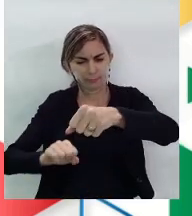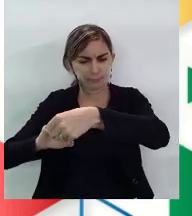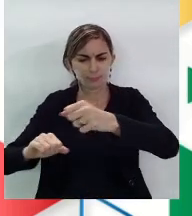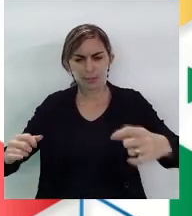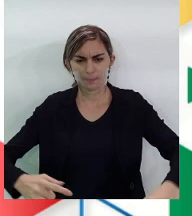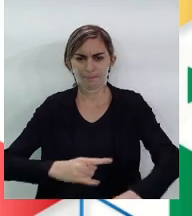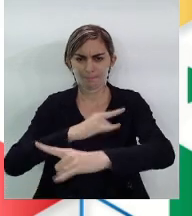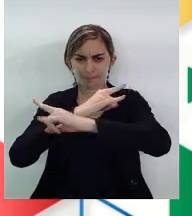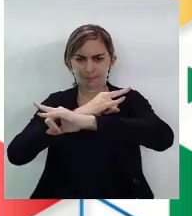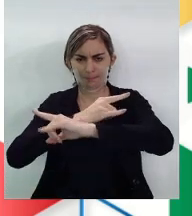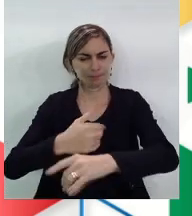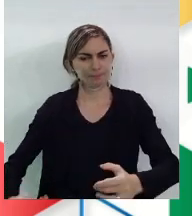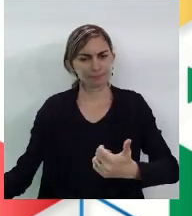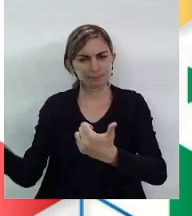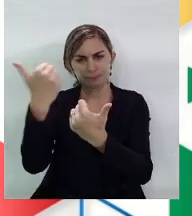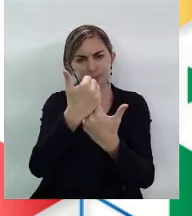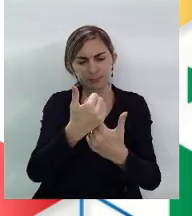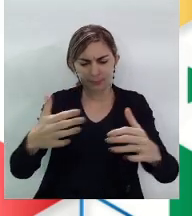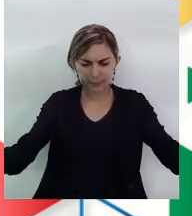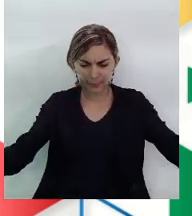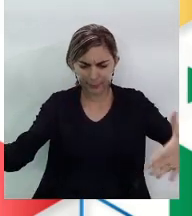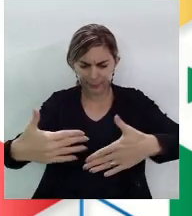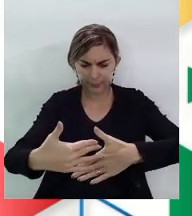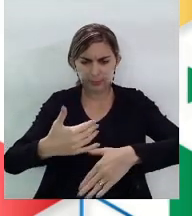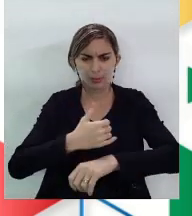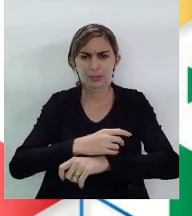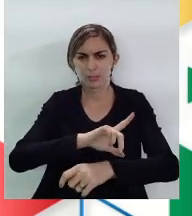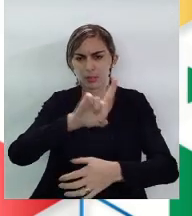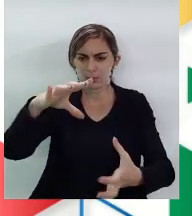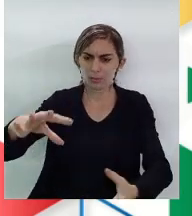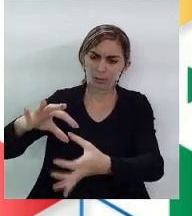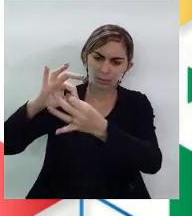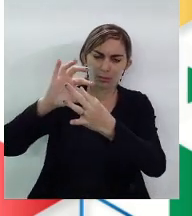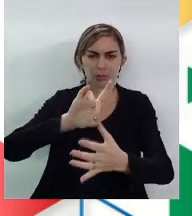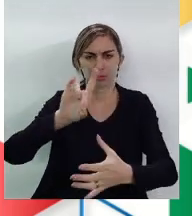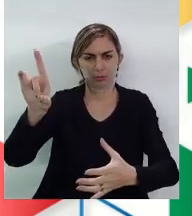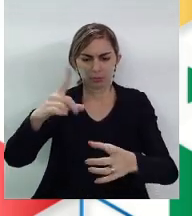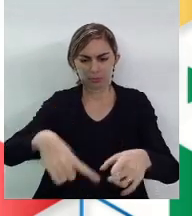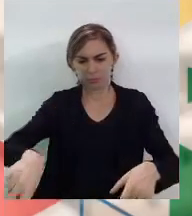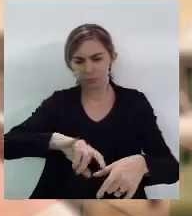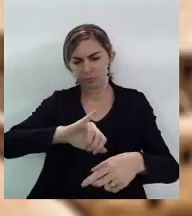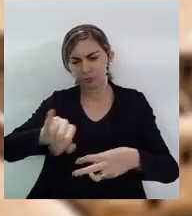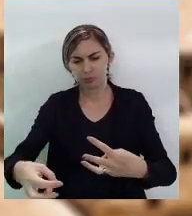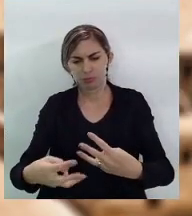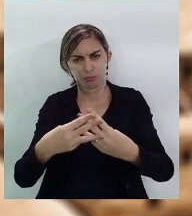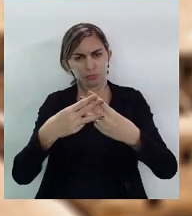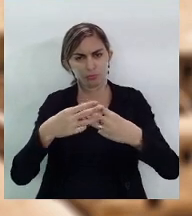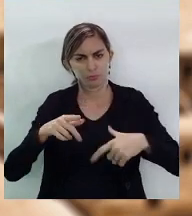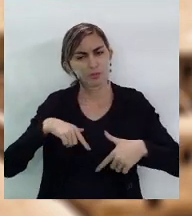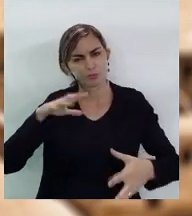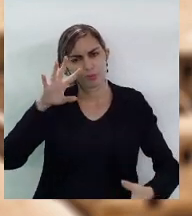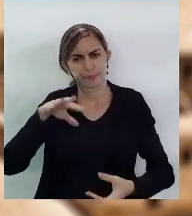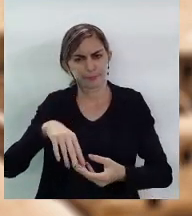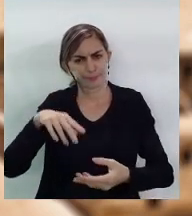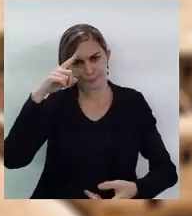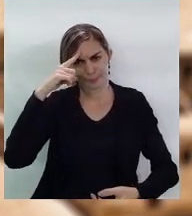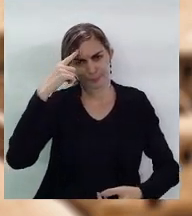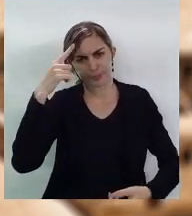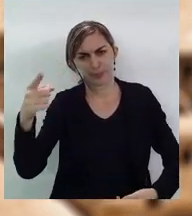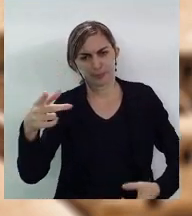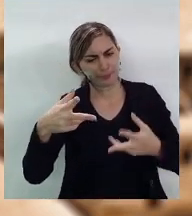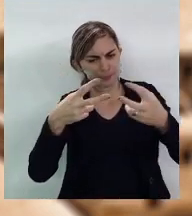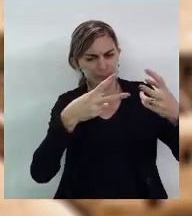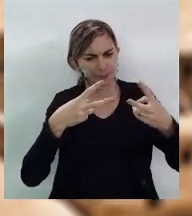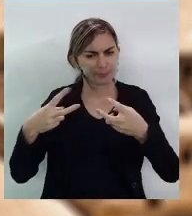arca representa a ligação entre Deus e os judeus. Já dá para perceber